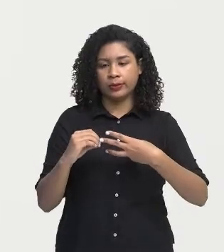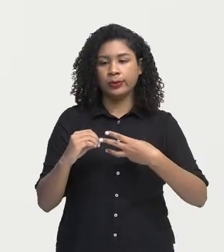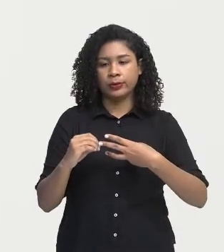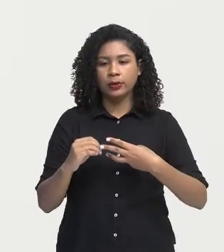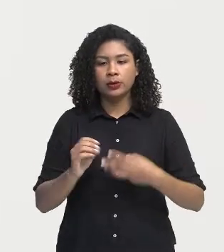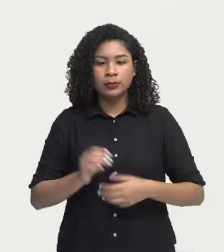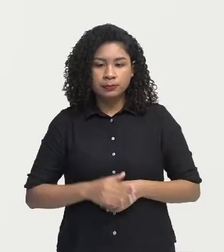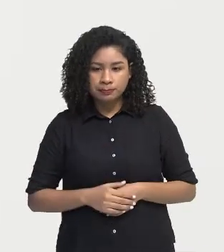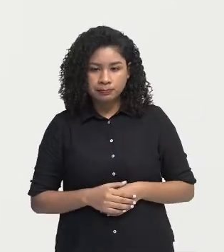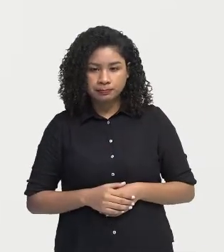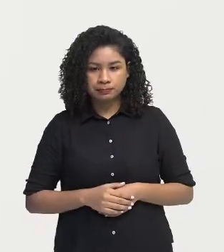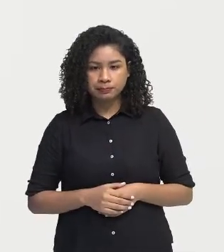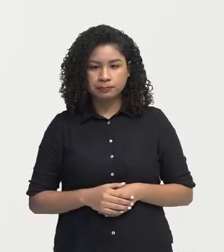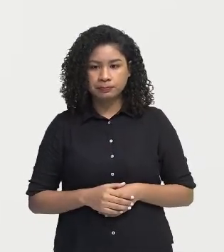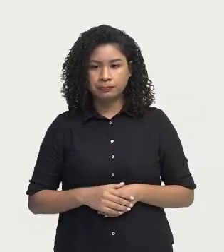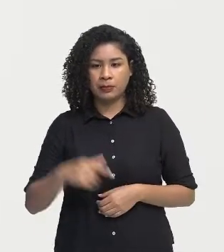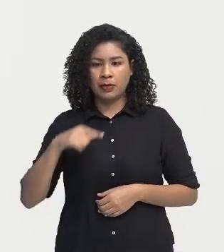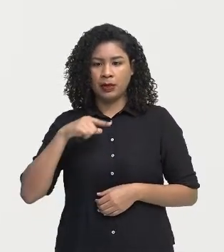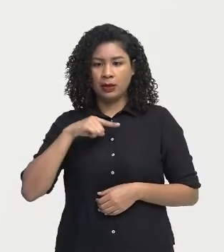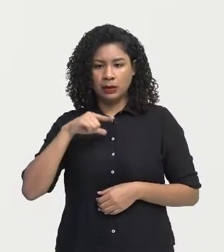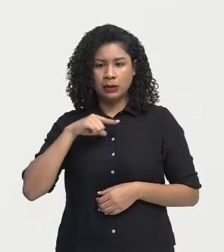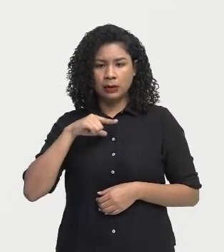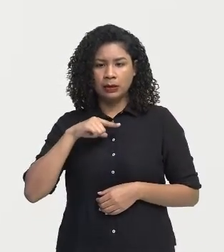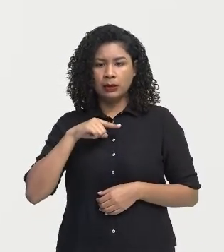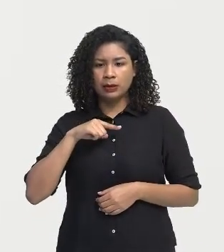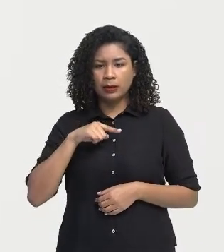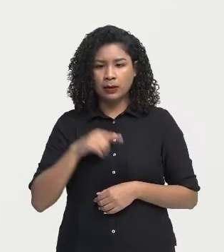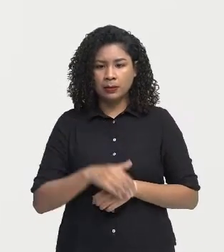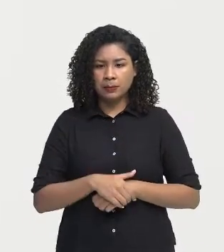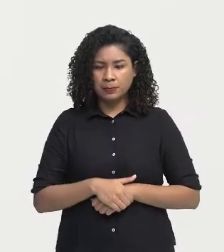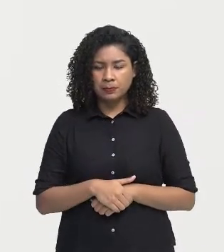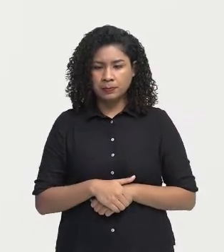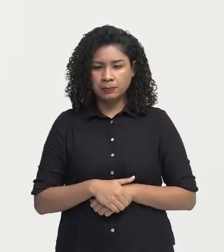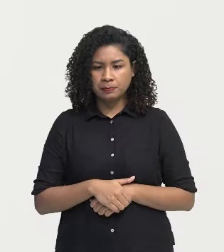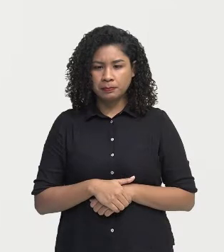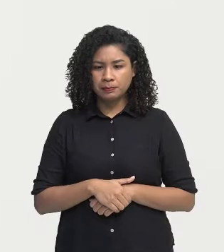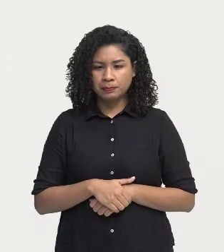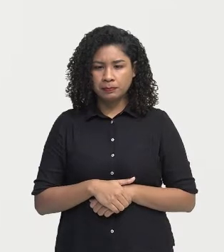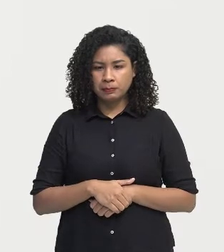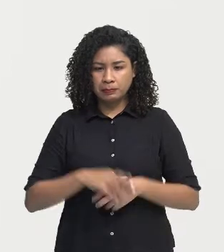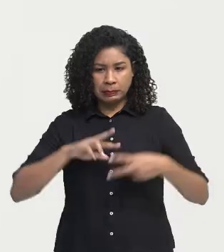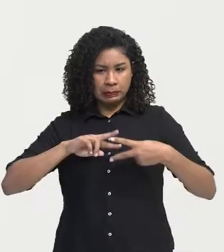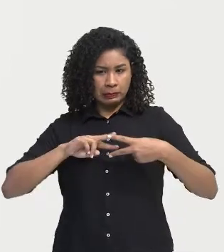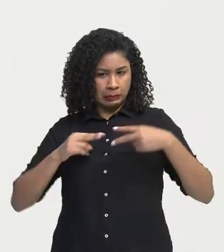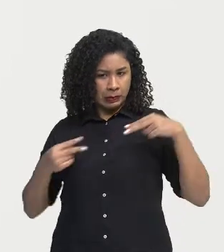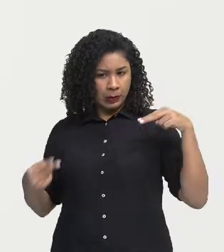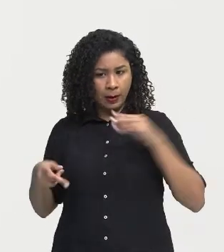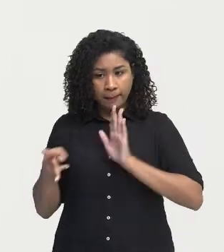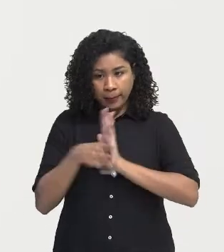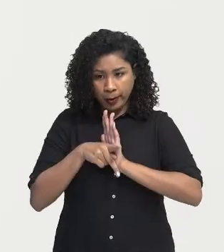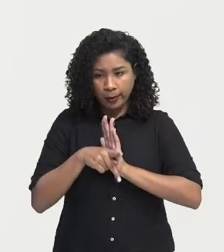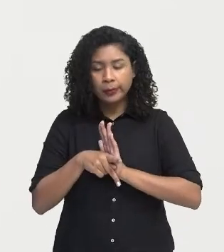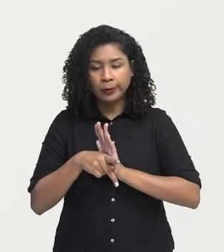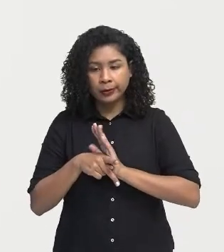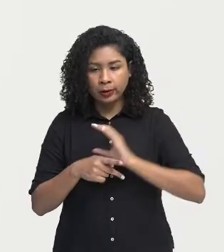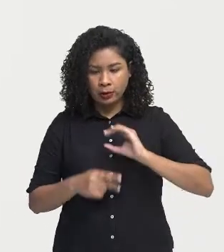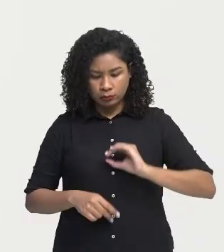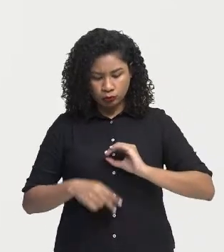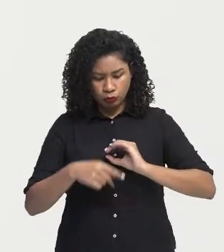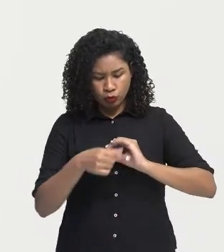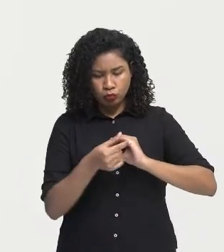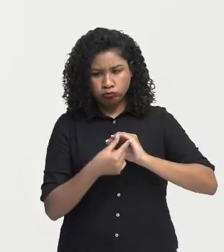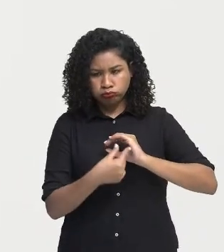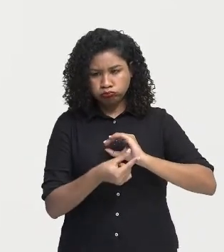os cloroplastos, elas possuem um material genético próprio, né? Então, eu tenho aqui a representação da mitocôndria. E essa linha